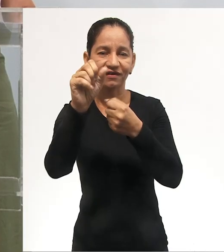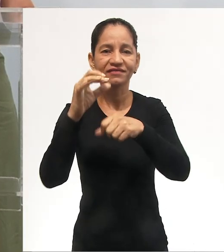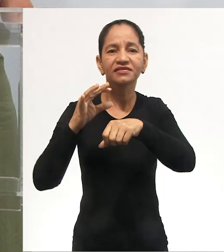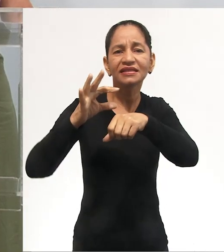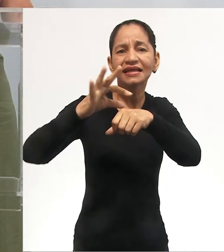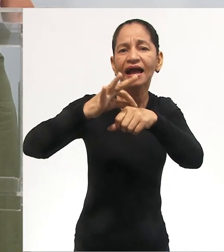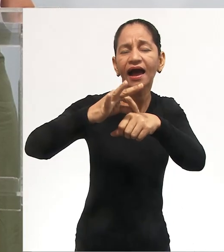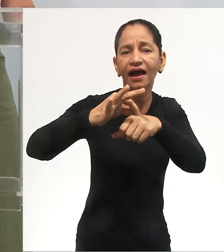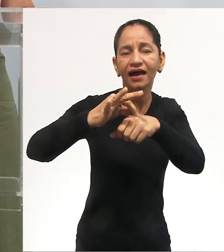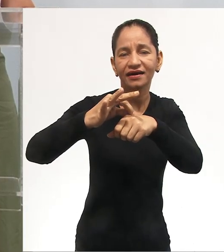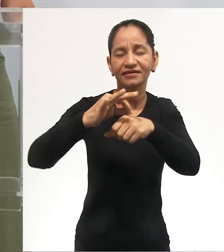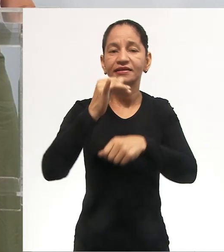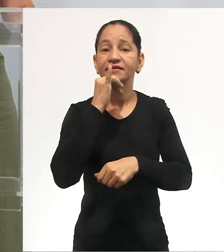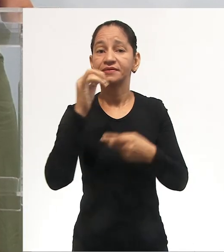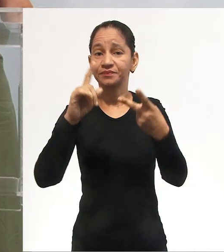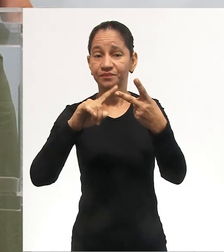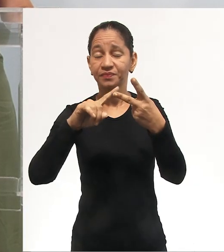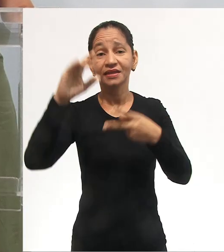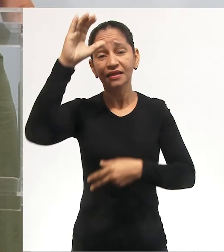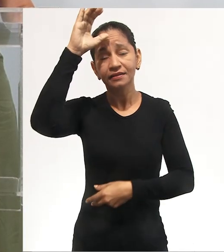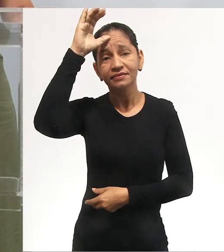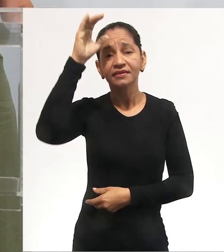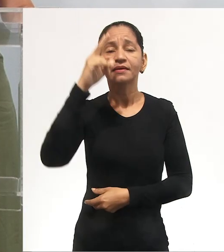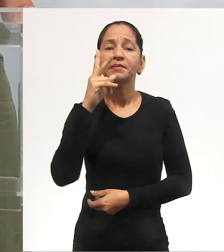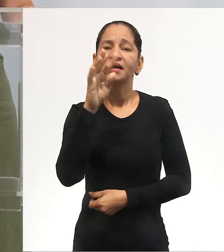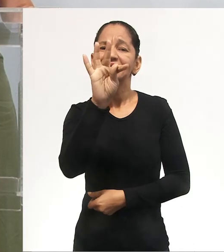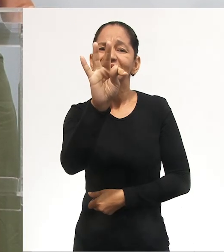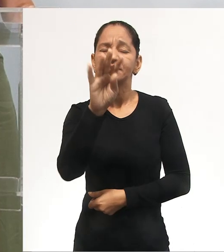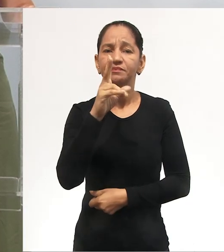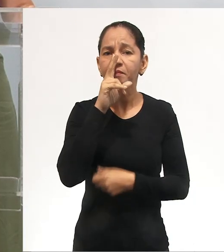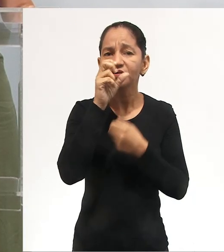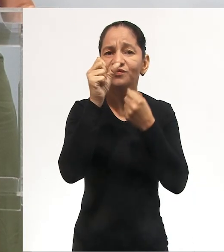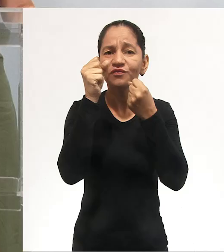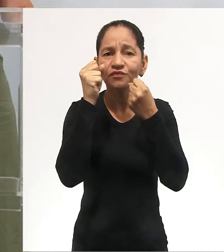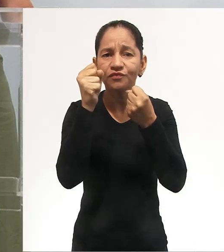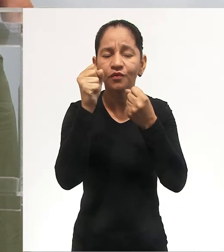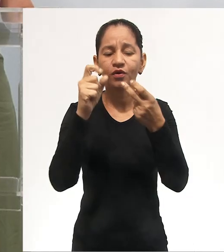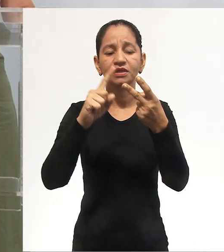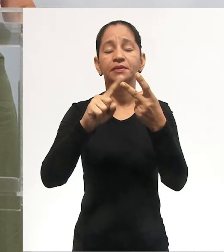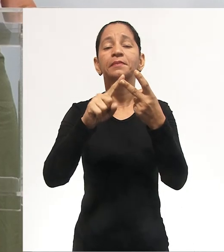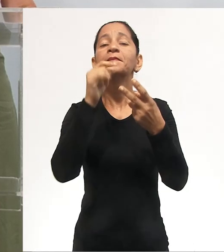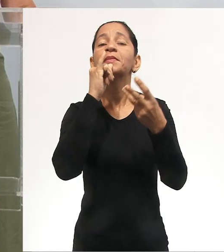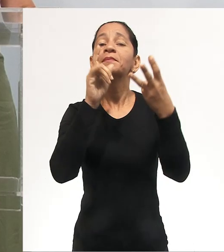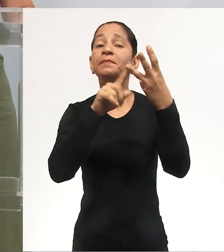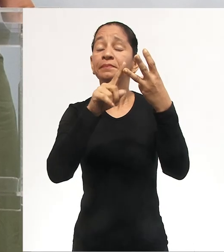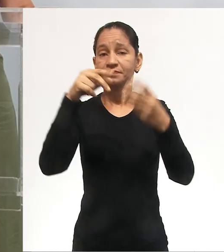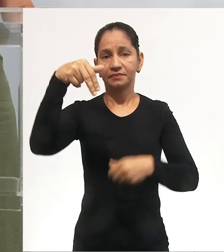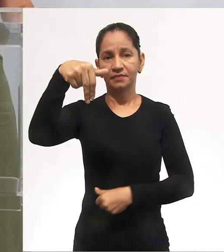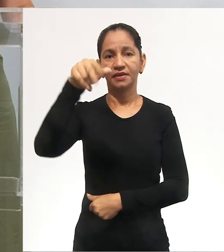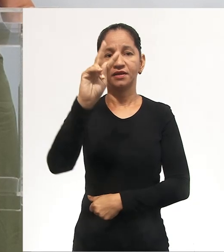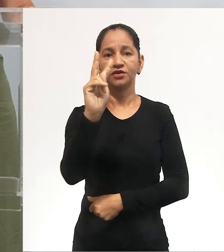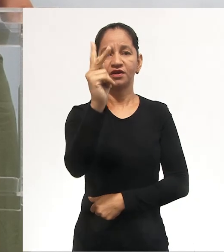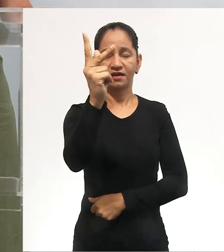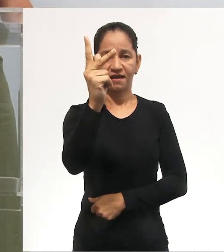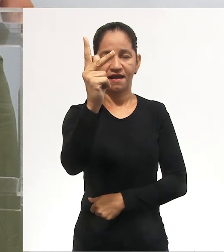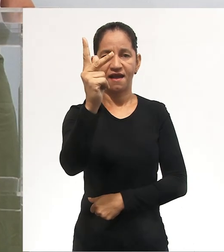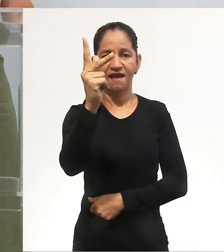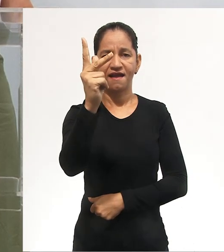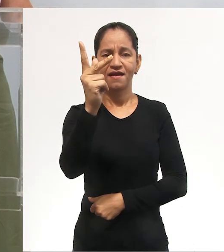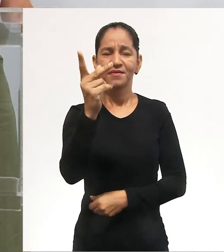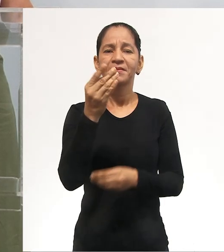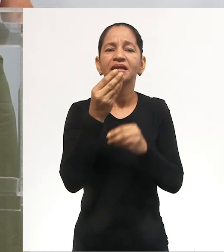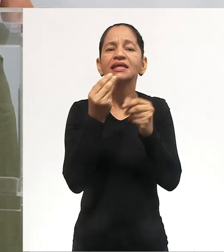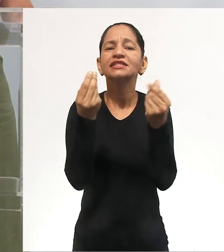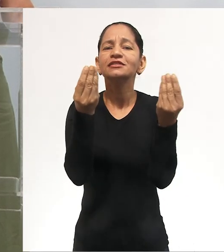carne, então também tem o tia, dia, também tem o som do NH, por exemplo, maninha,